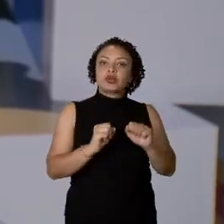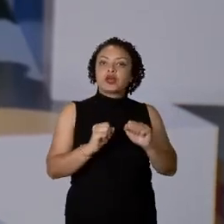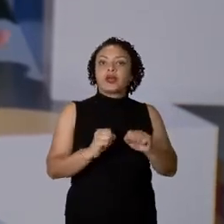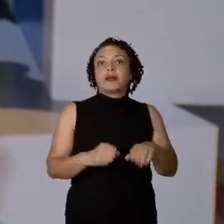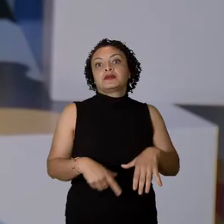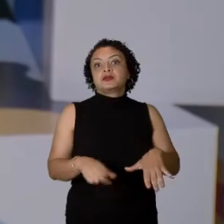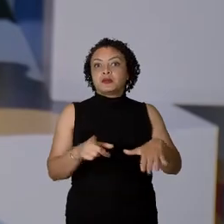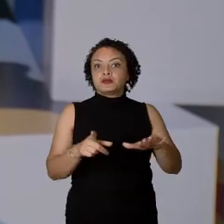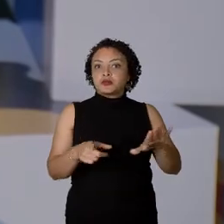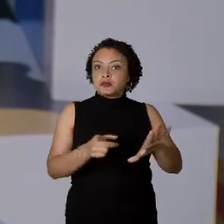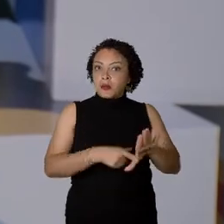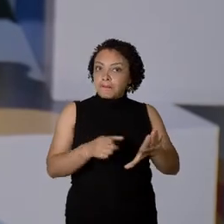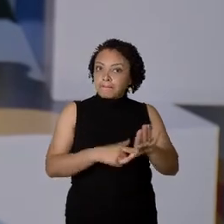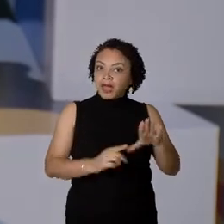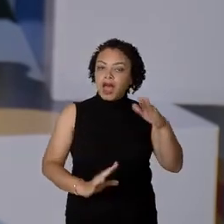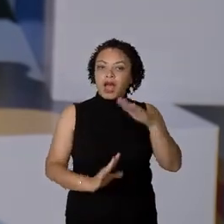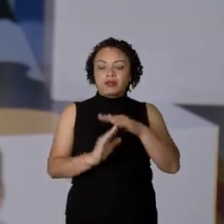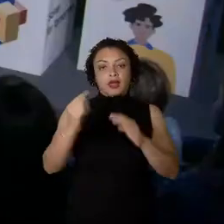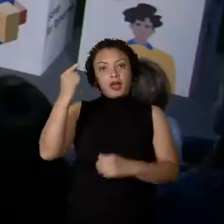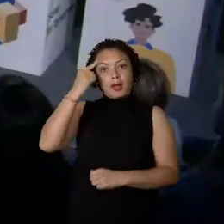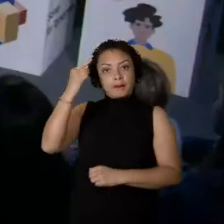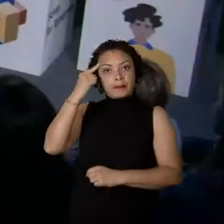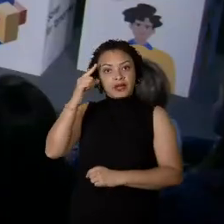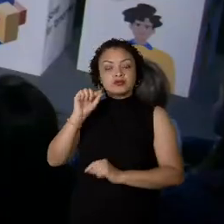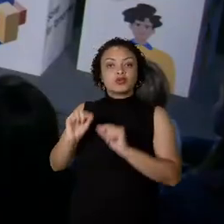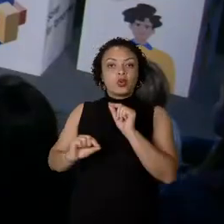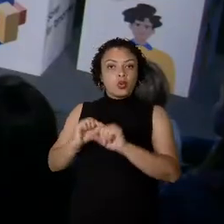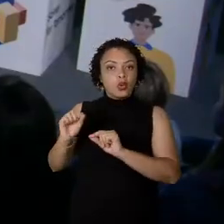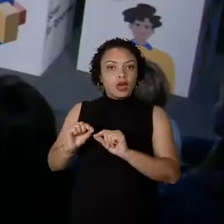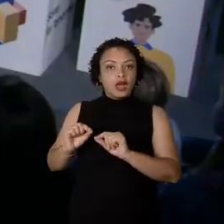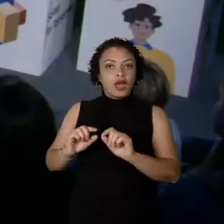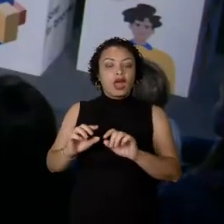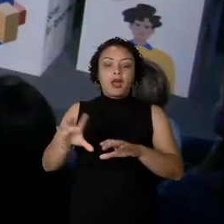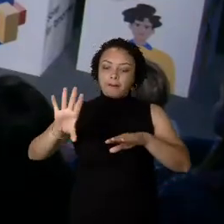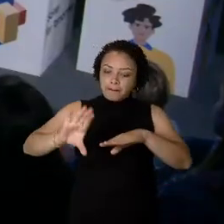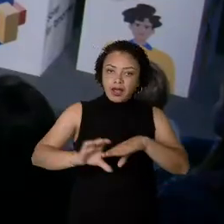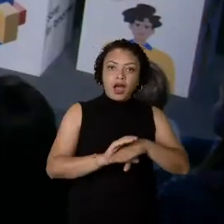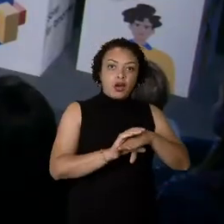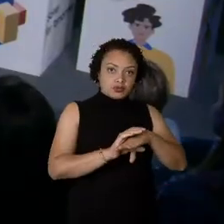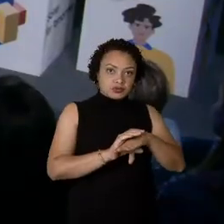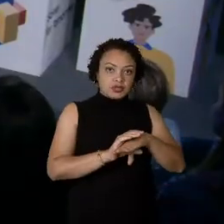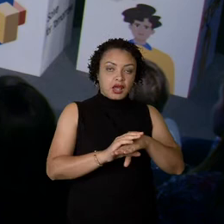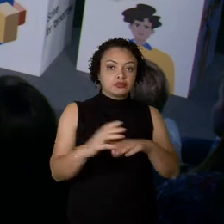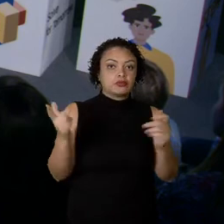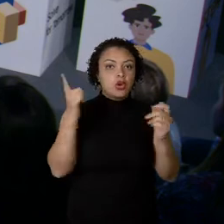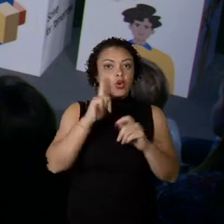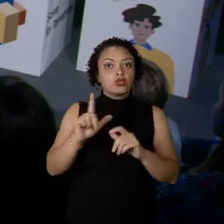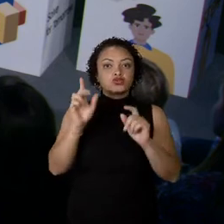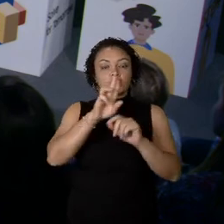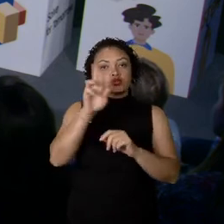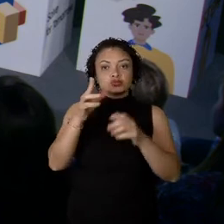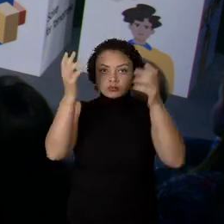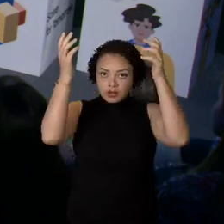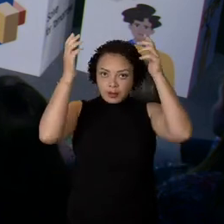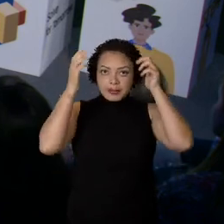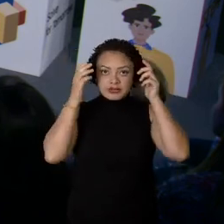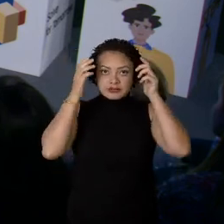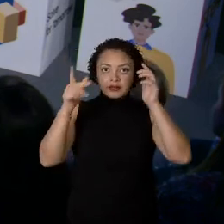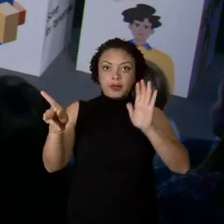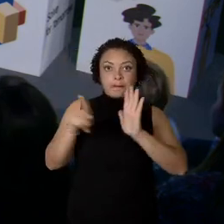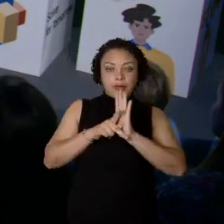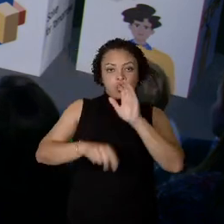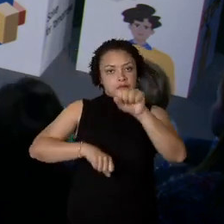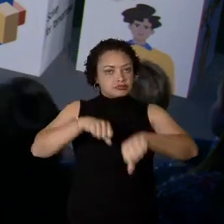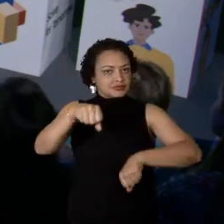Cabeça. Reutilização de resíduos produzidos na indústria calçadista na produção de um capacete sustentável para